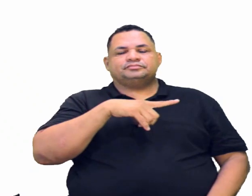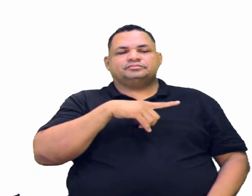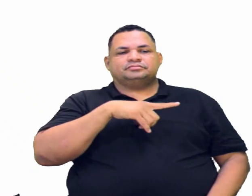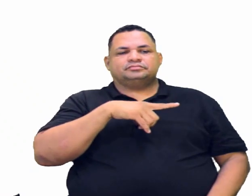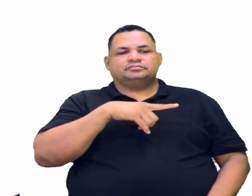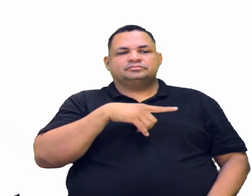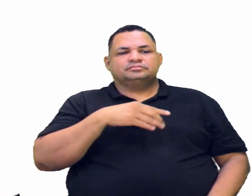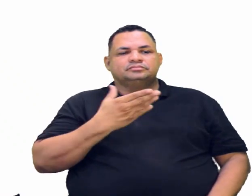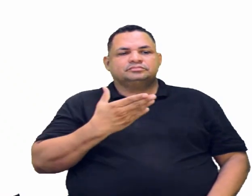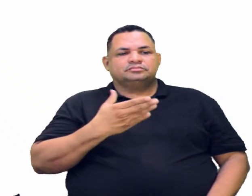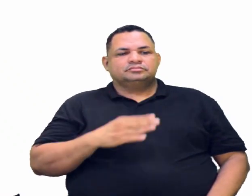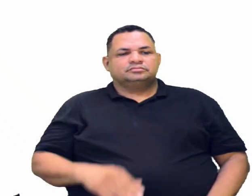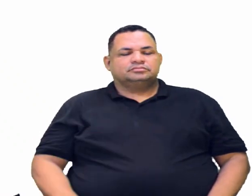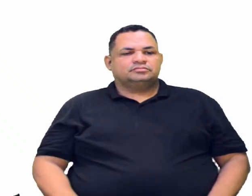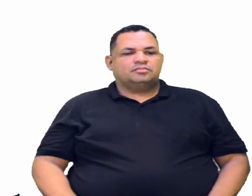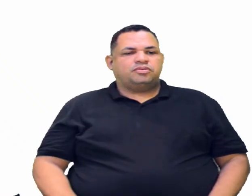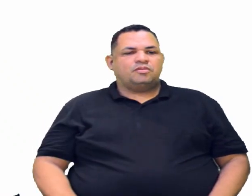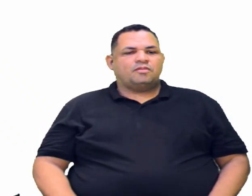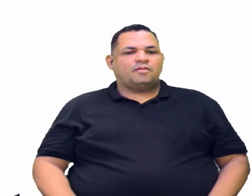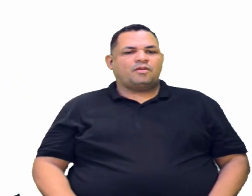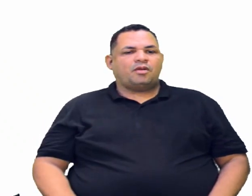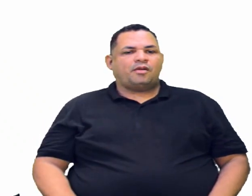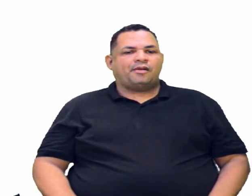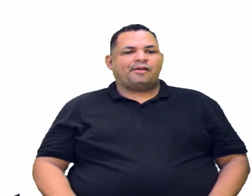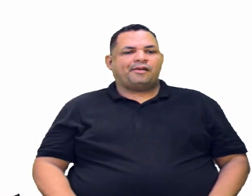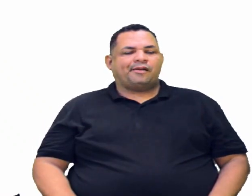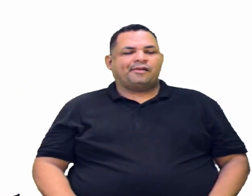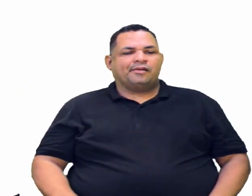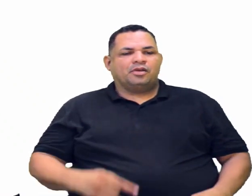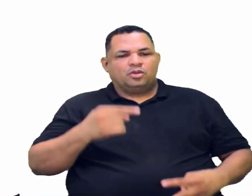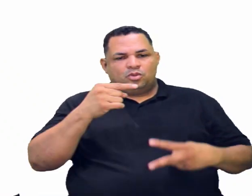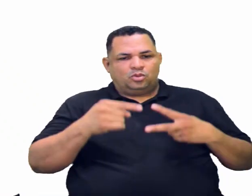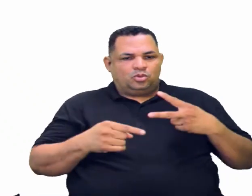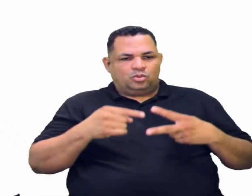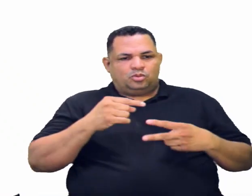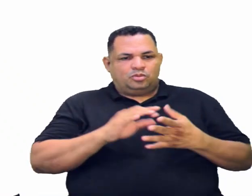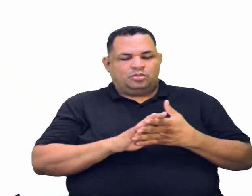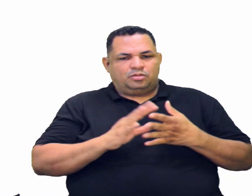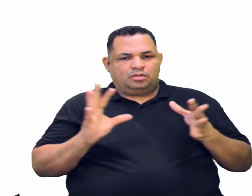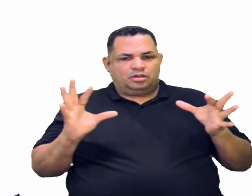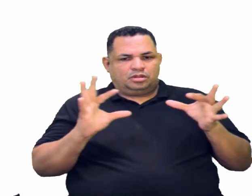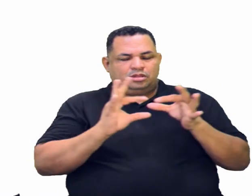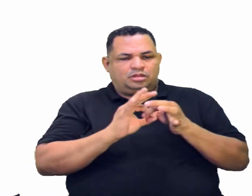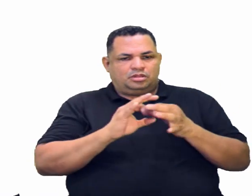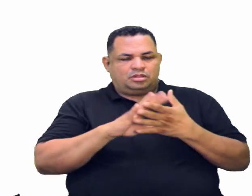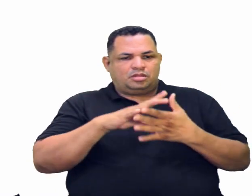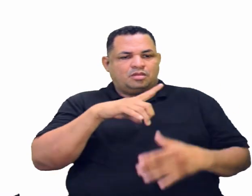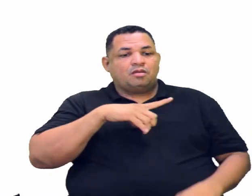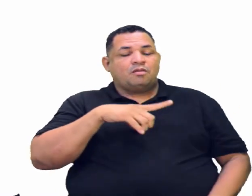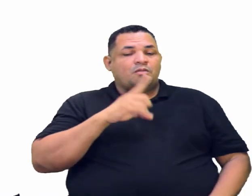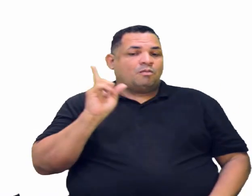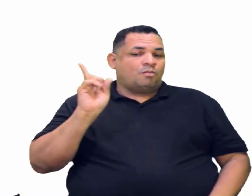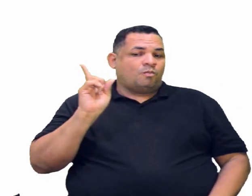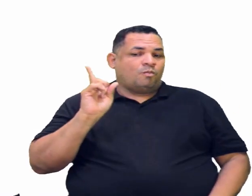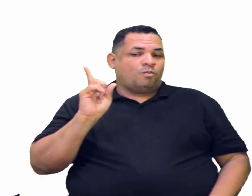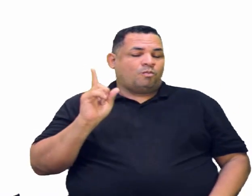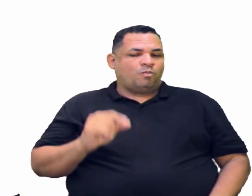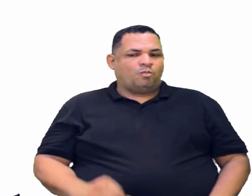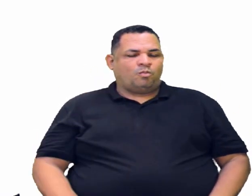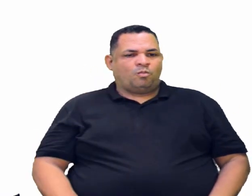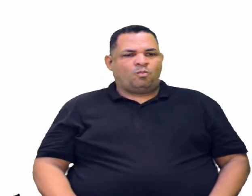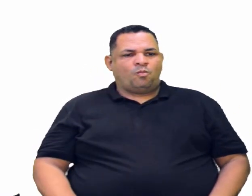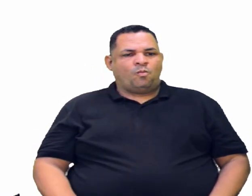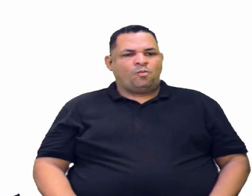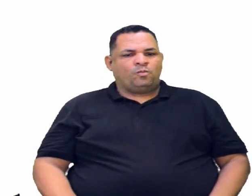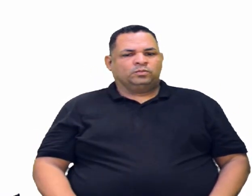situação aqui, ó, rapidinho, a dupla ligação vai estar aqui, olha só, né? A dupla